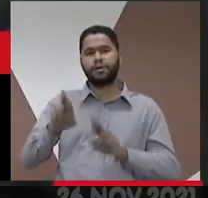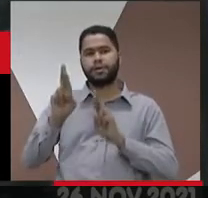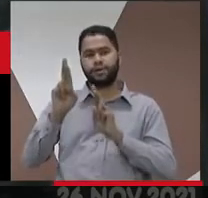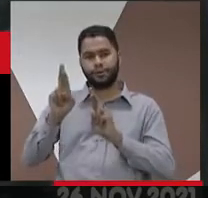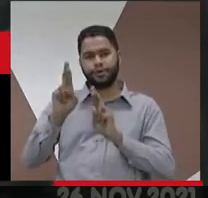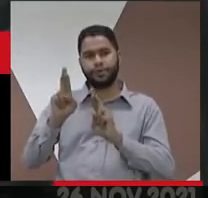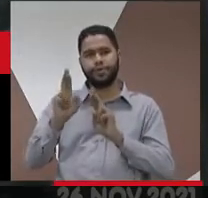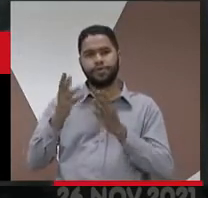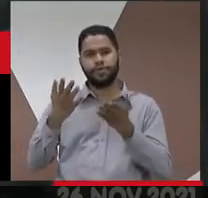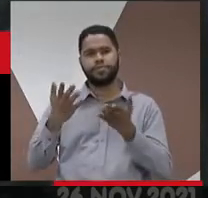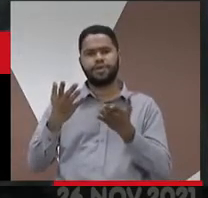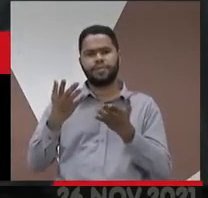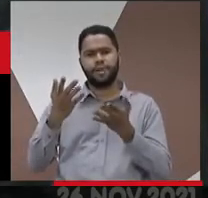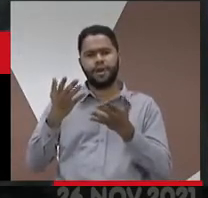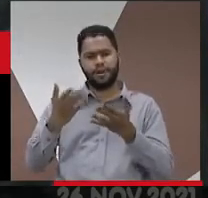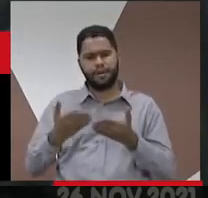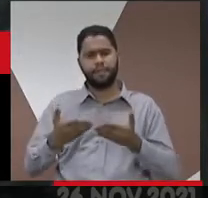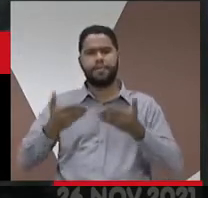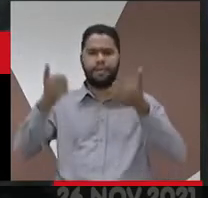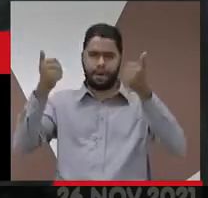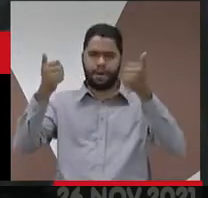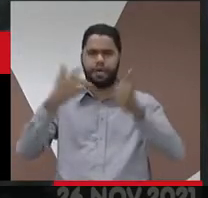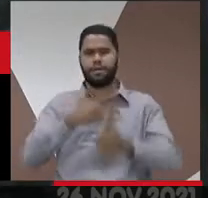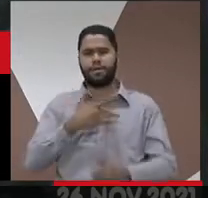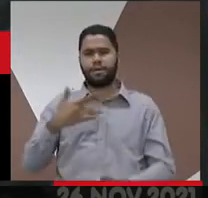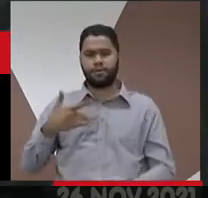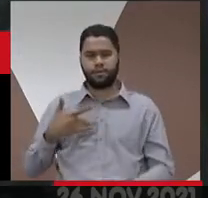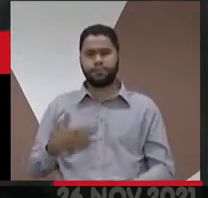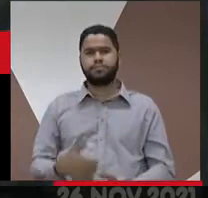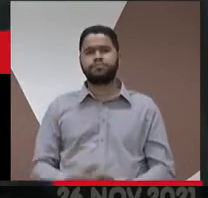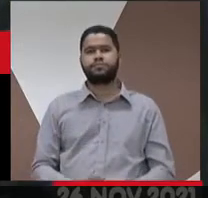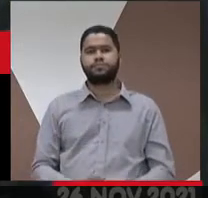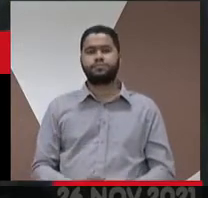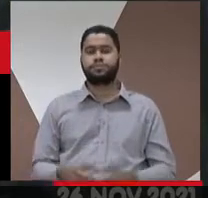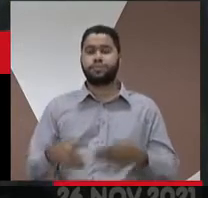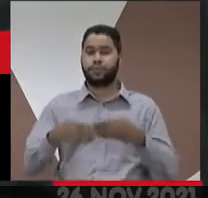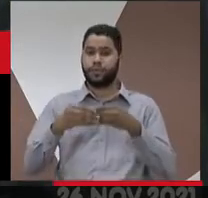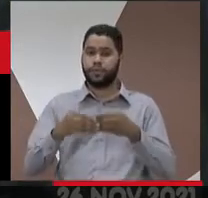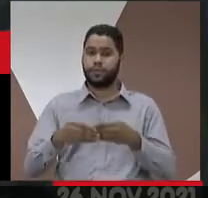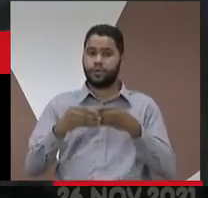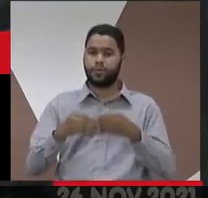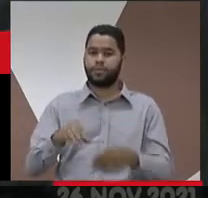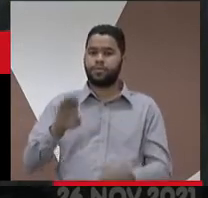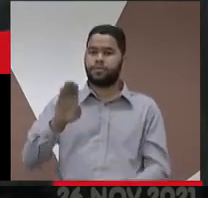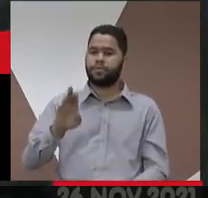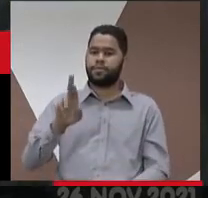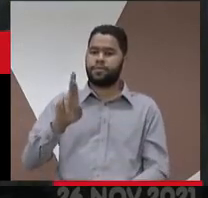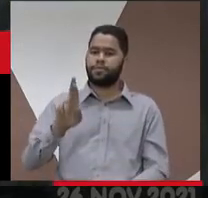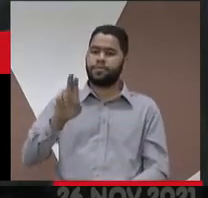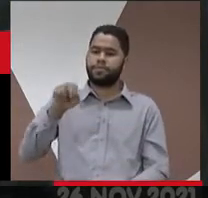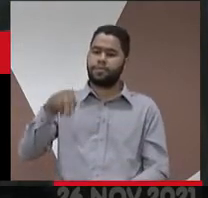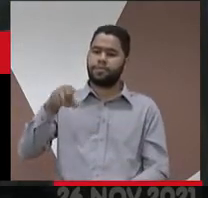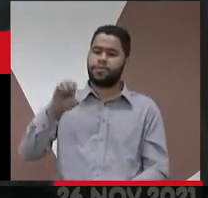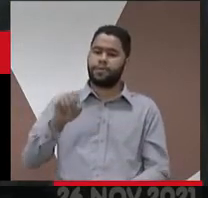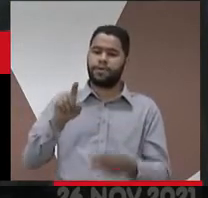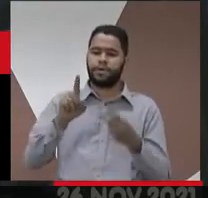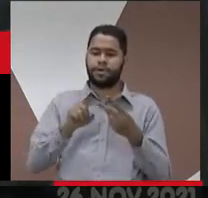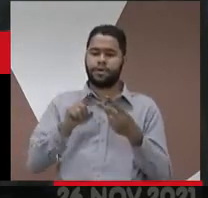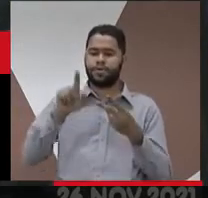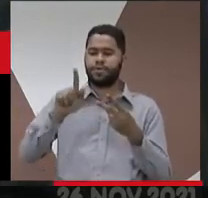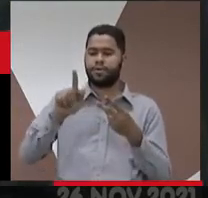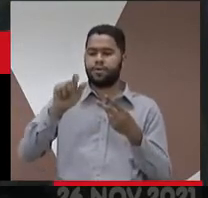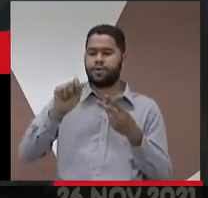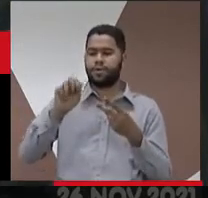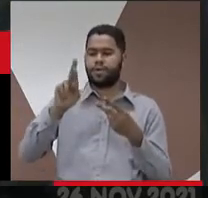sua recuperação, da sua saúde. Cumprimento o Breno e também o Gabriel,